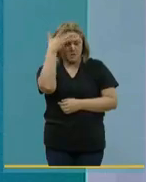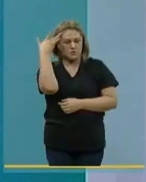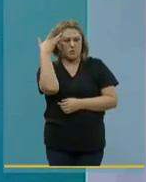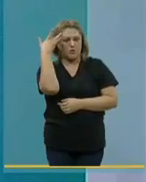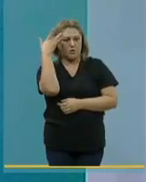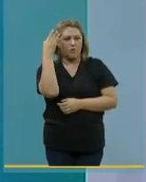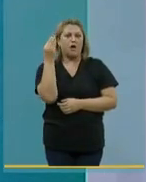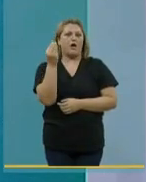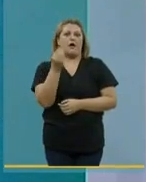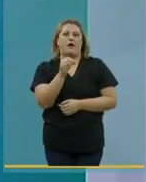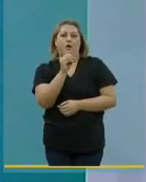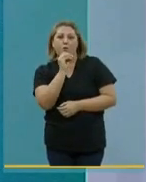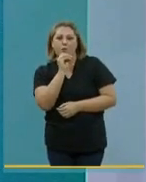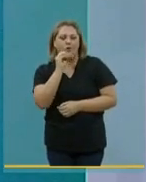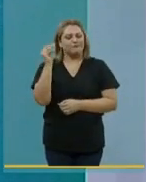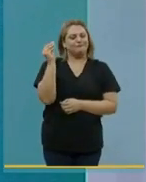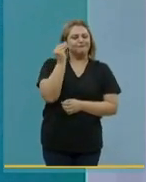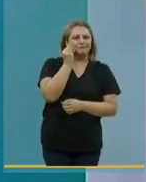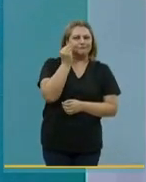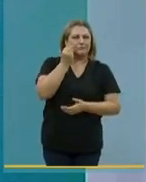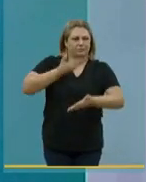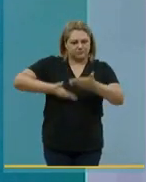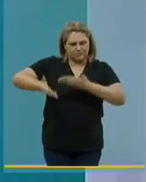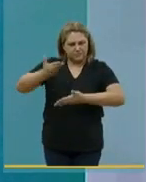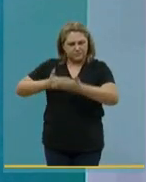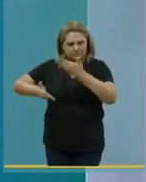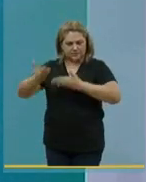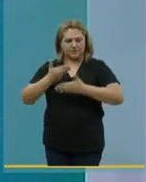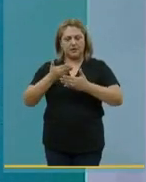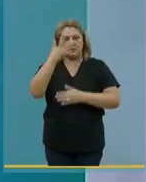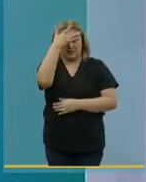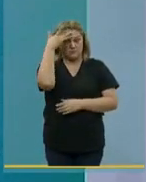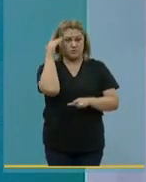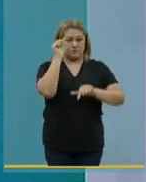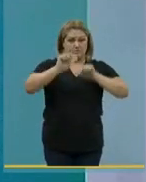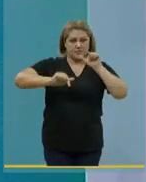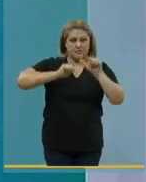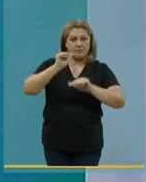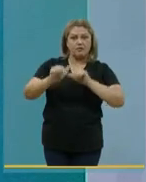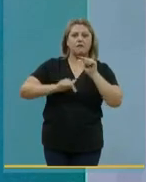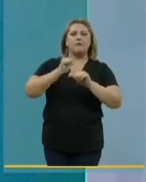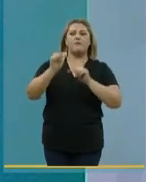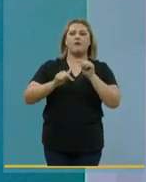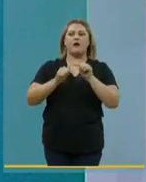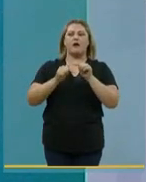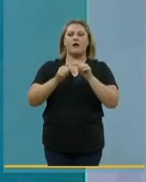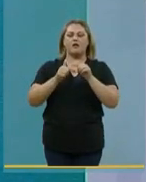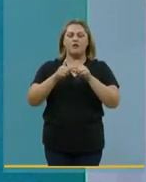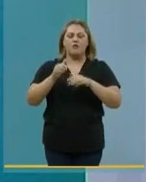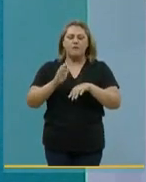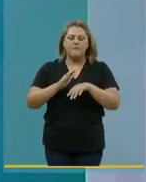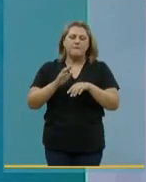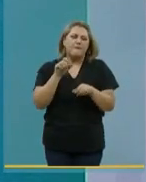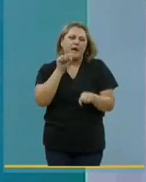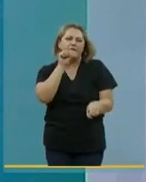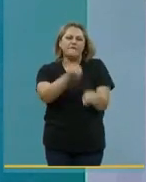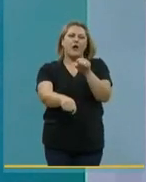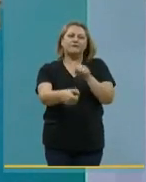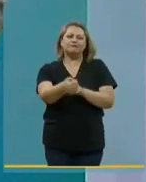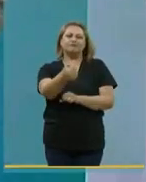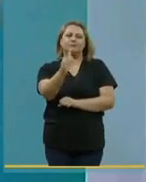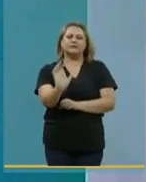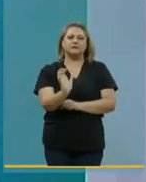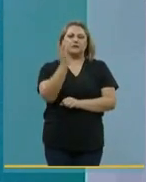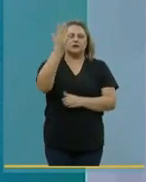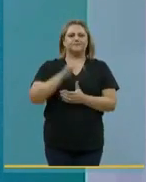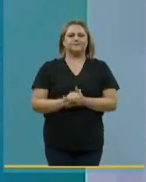para os trabalhadores mais alternativas eles vão ter a questão da violência a segunda coisa coíbe